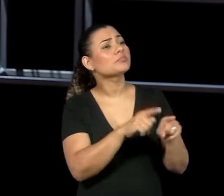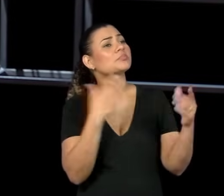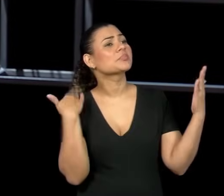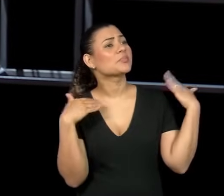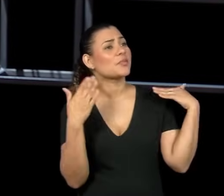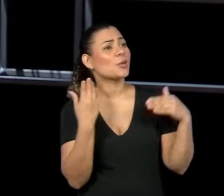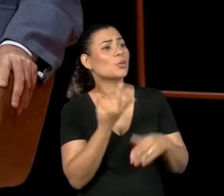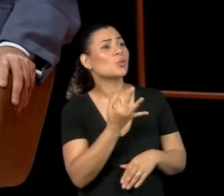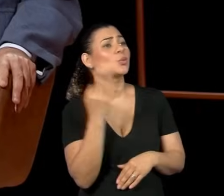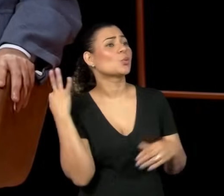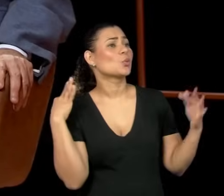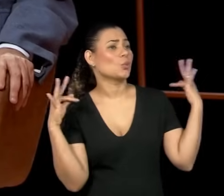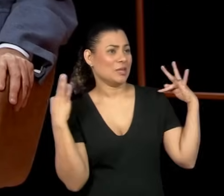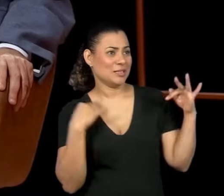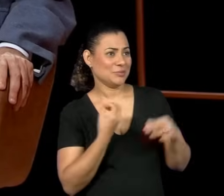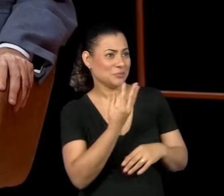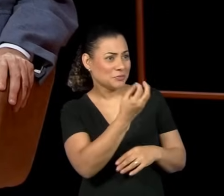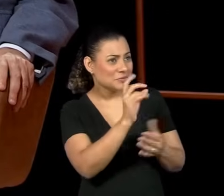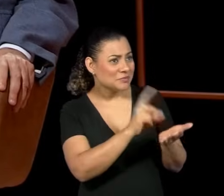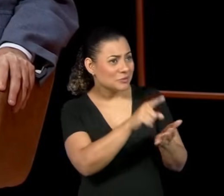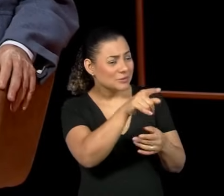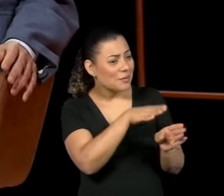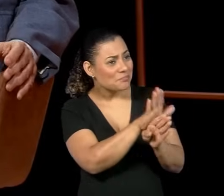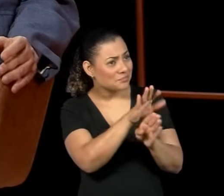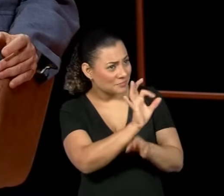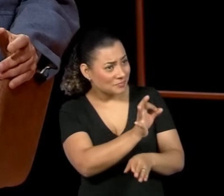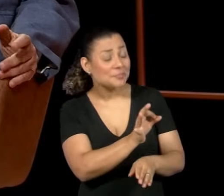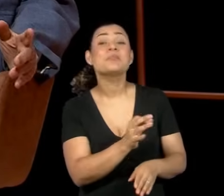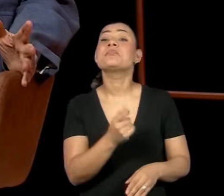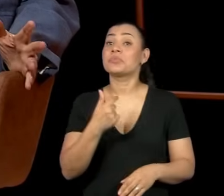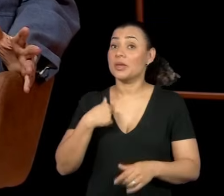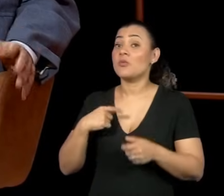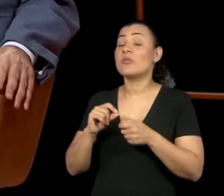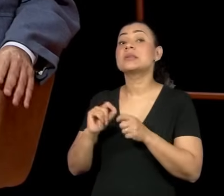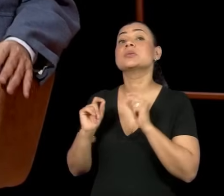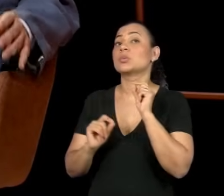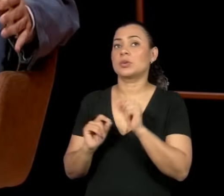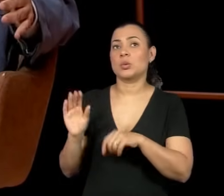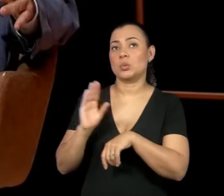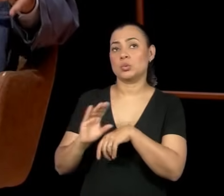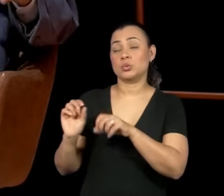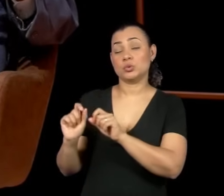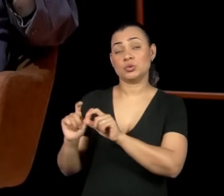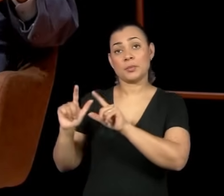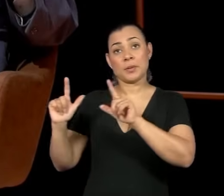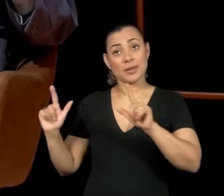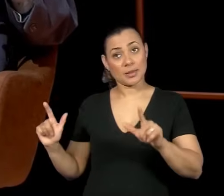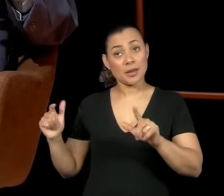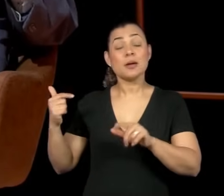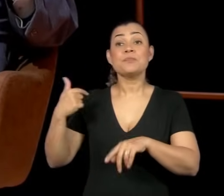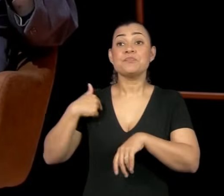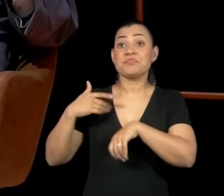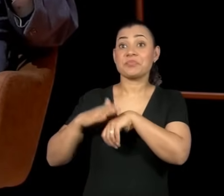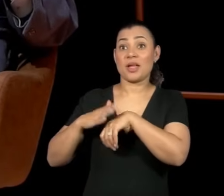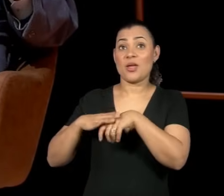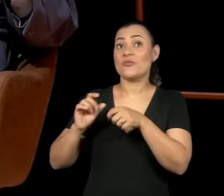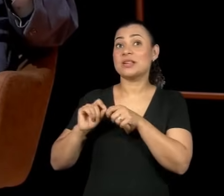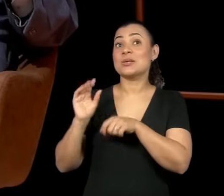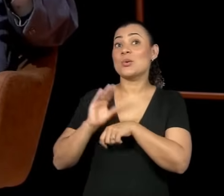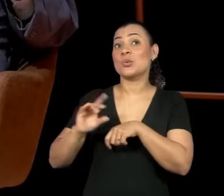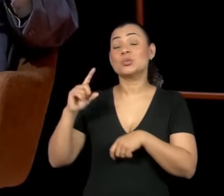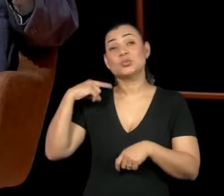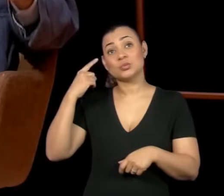turístico, é isso mesmo? Na verdade é o seguinte, eu fazia o curso de manhã, eu era para ir fazer um curso de